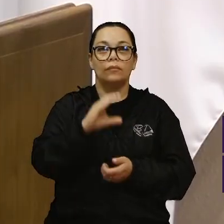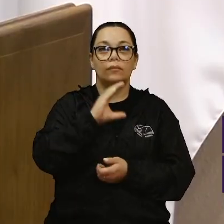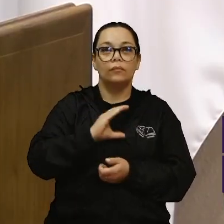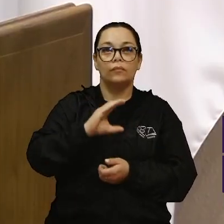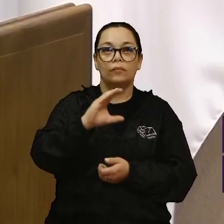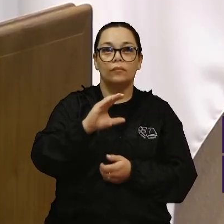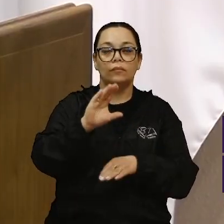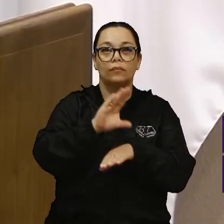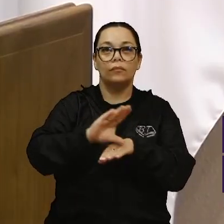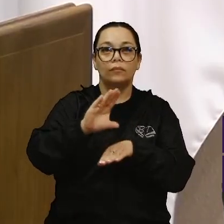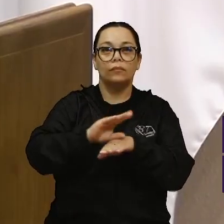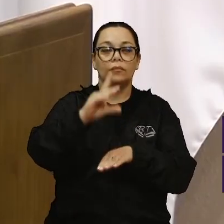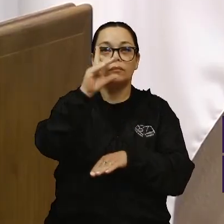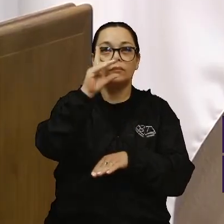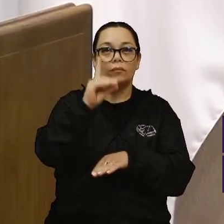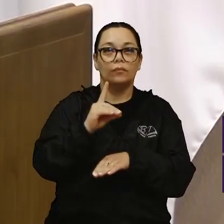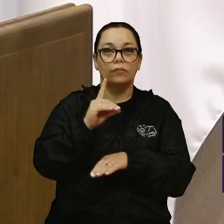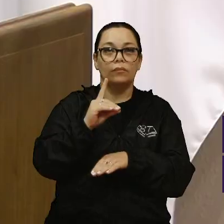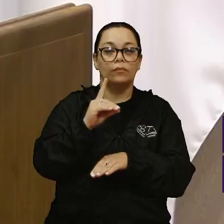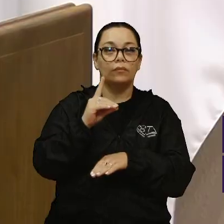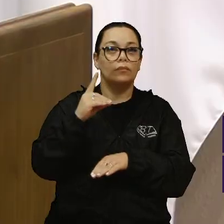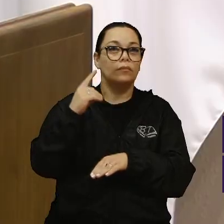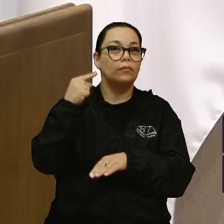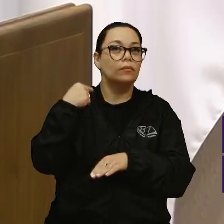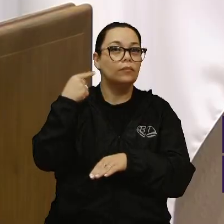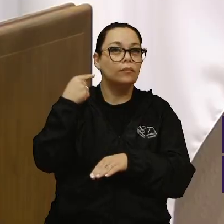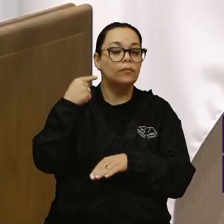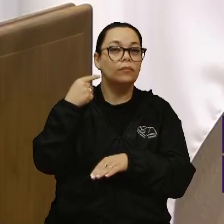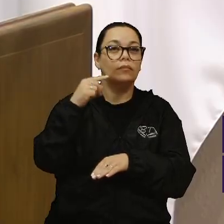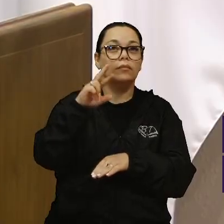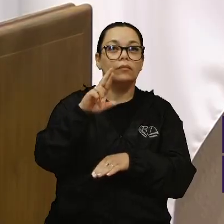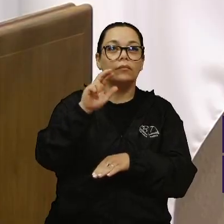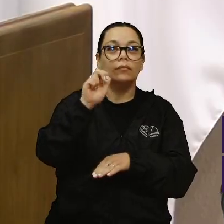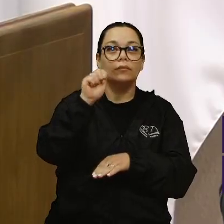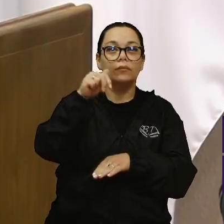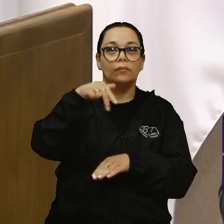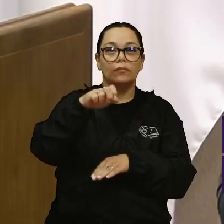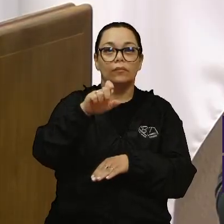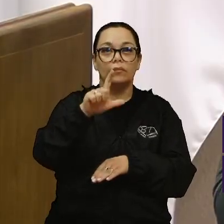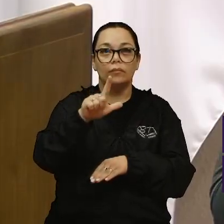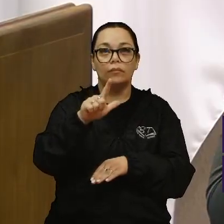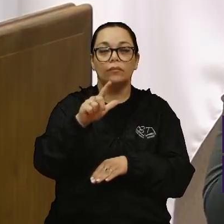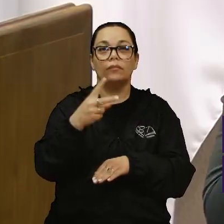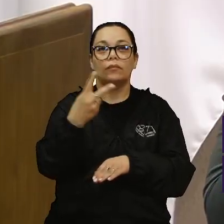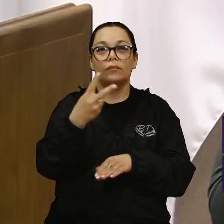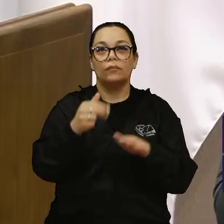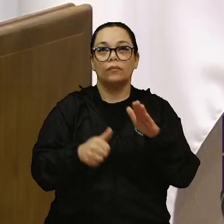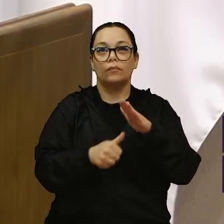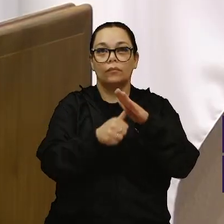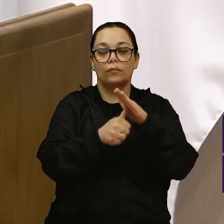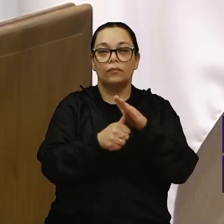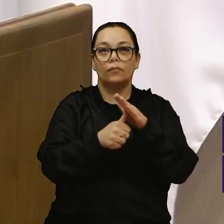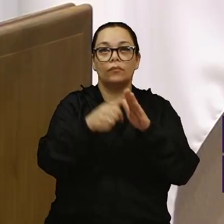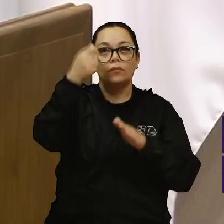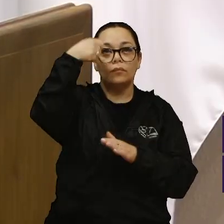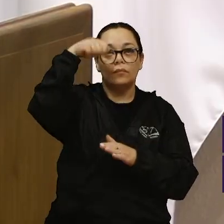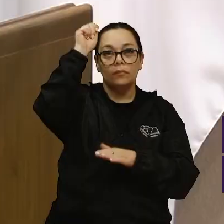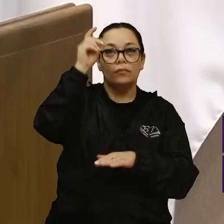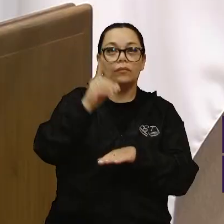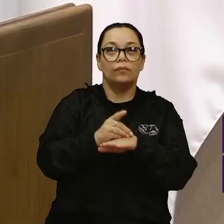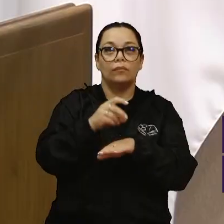Coordenadora do curso de Direito, professora Raquel Duarte. Vice-reitor da UX, professor